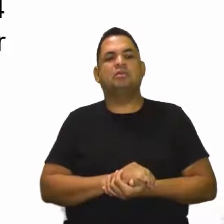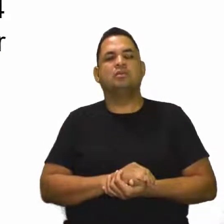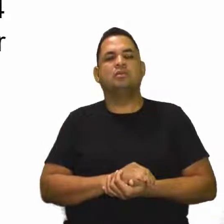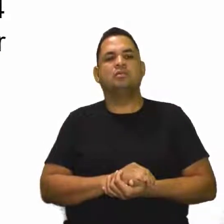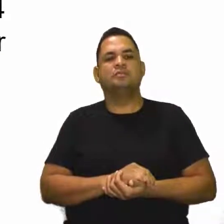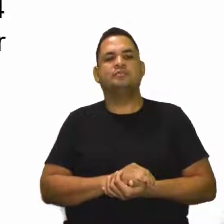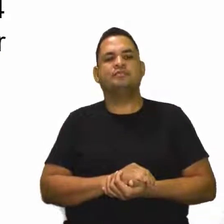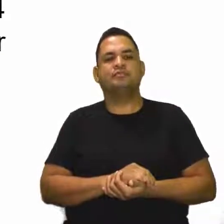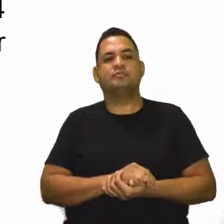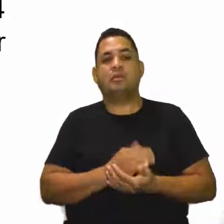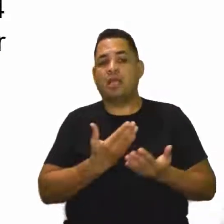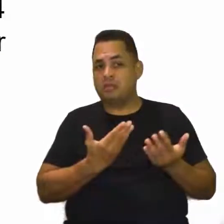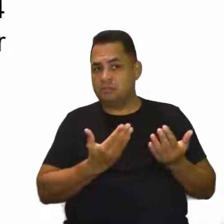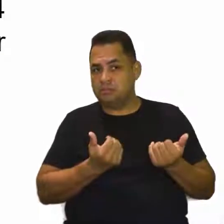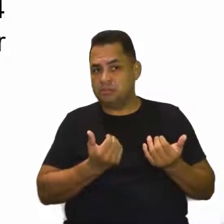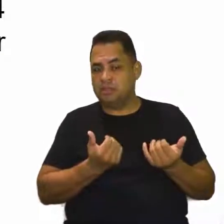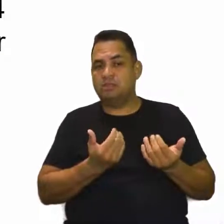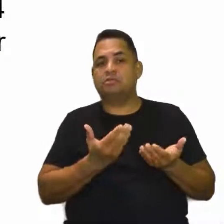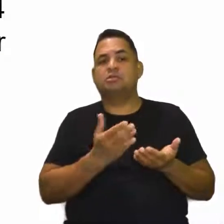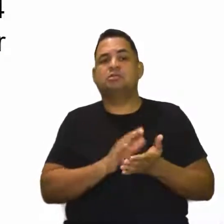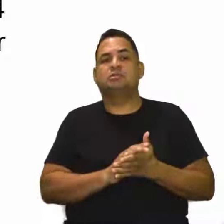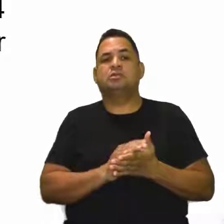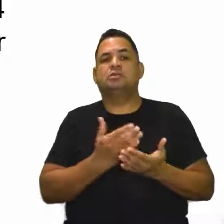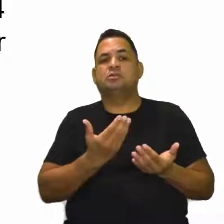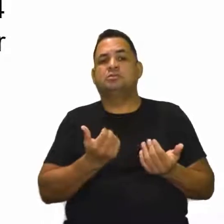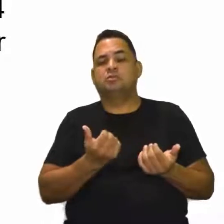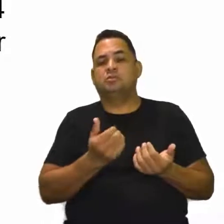Com isso, em setembro